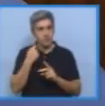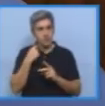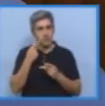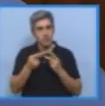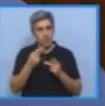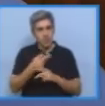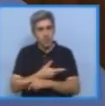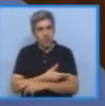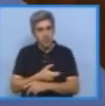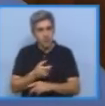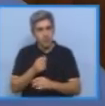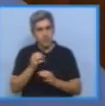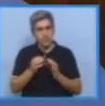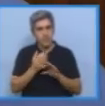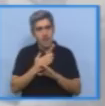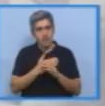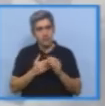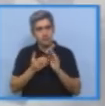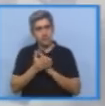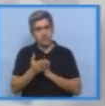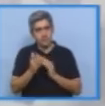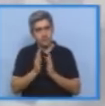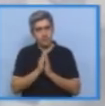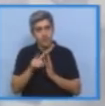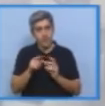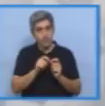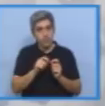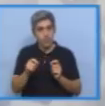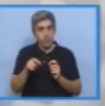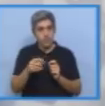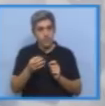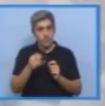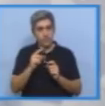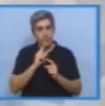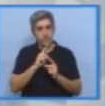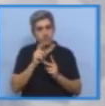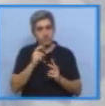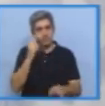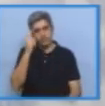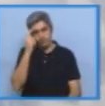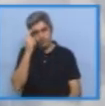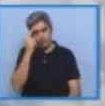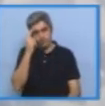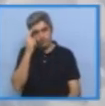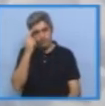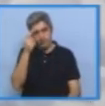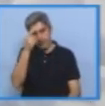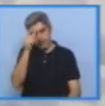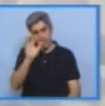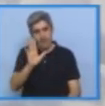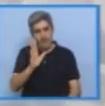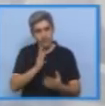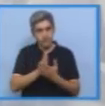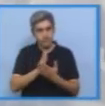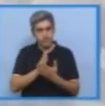clínicas ainda antes de entrar no seminário, e foi sobretudo nesse período em que se colocou a questão. portanto, esse período da licenciatura,